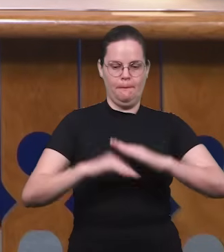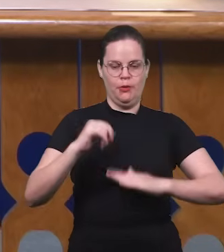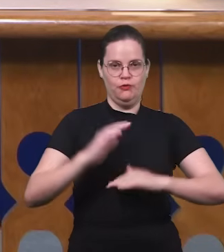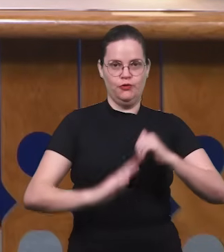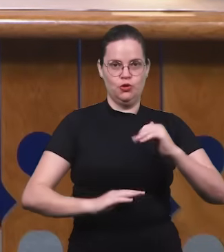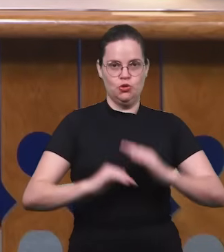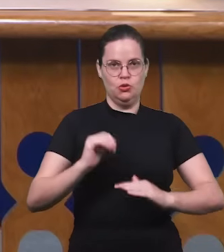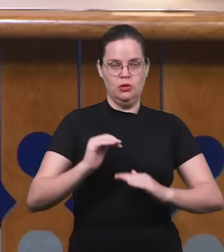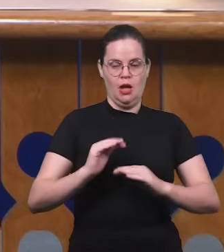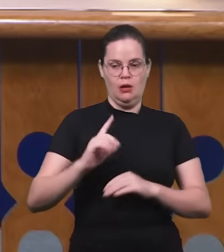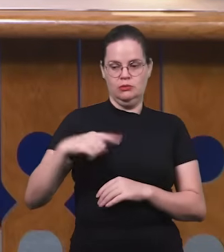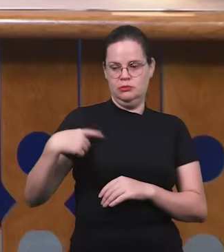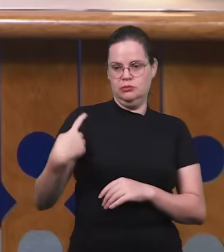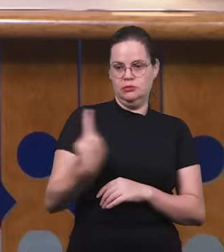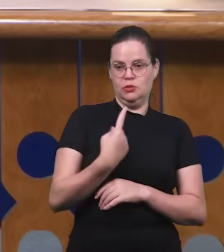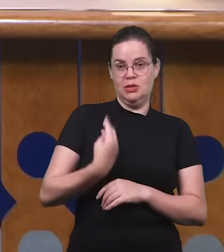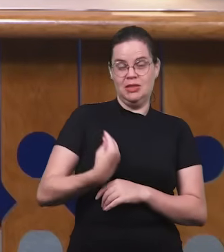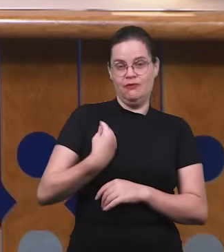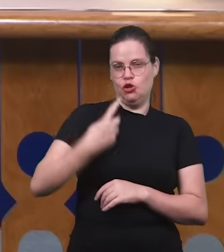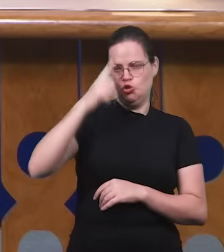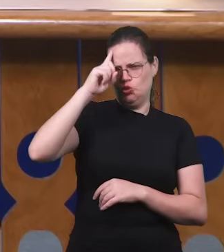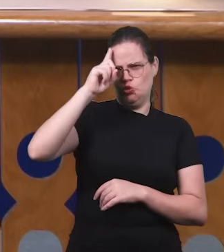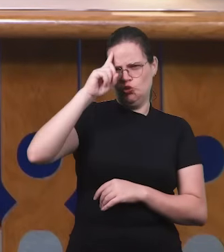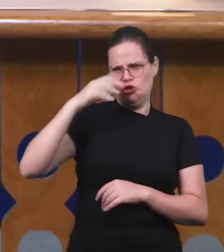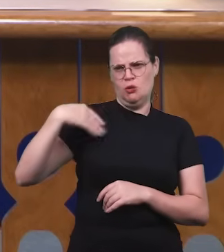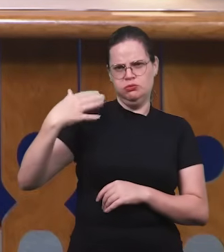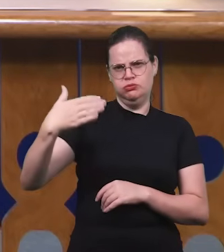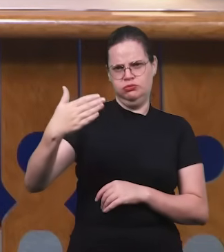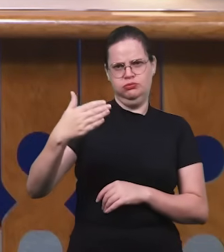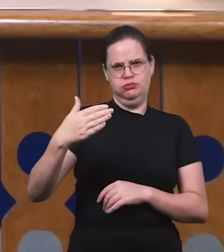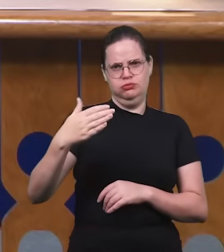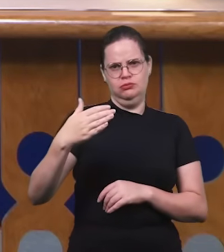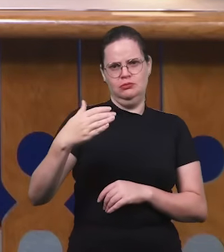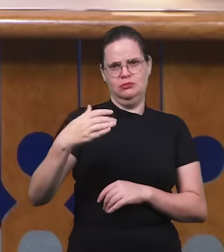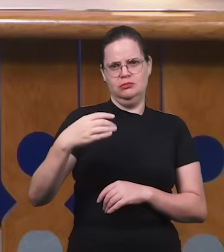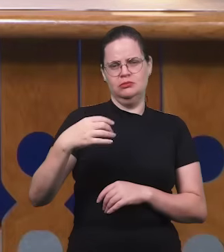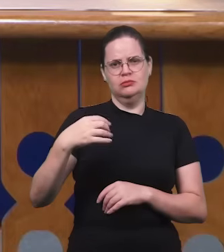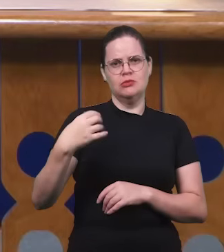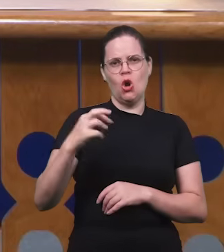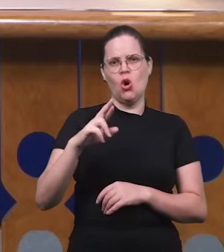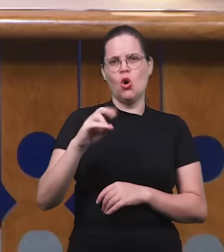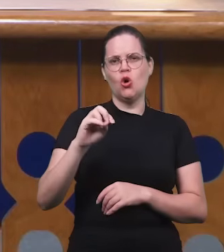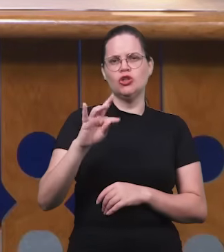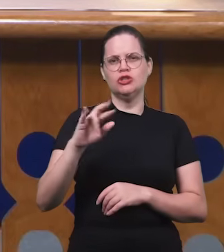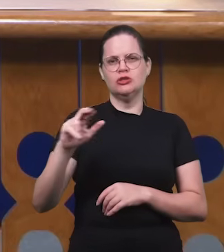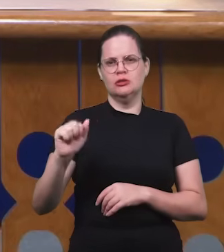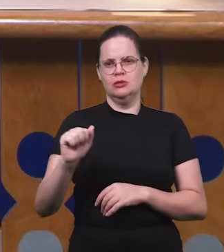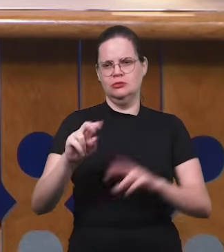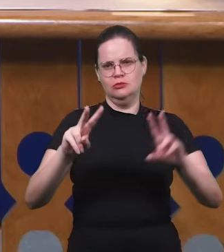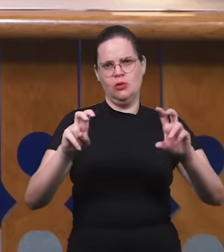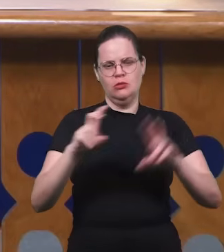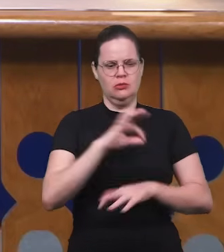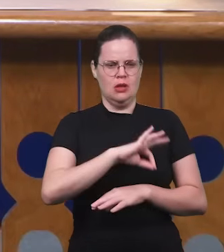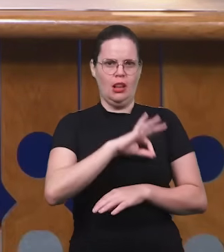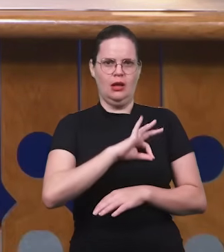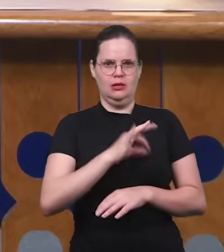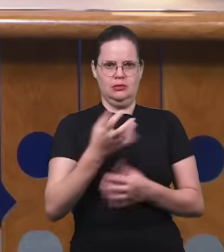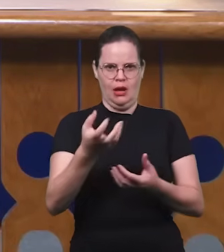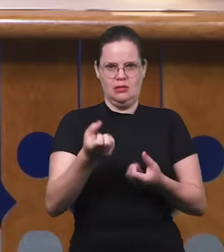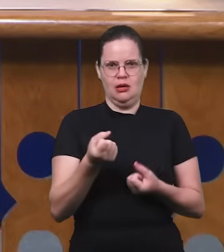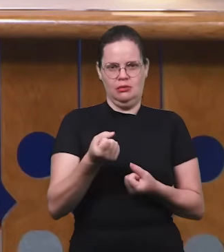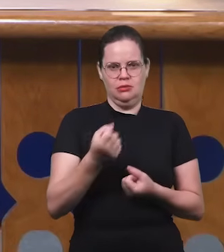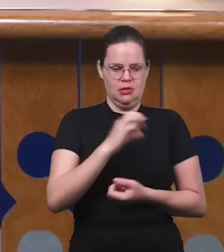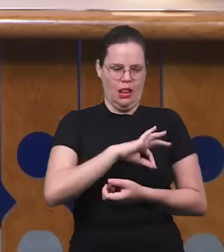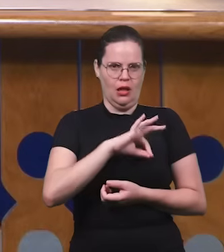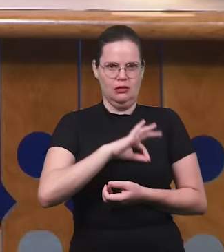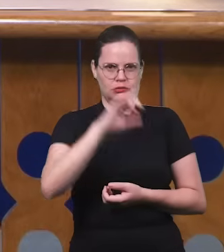nossa vida secular, a nossa vida material. Na verdade,